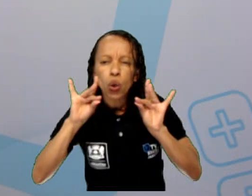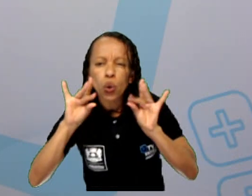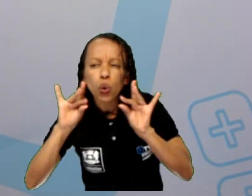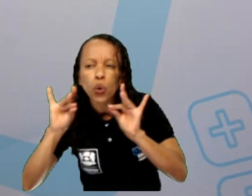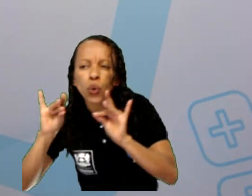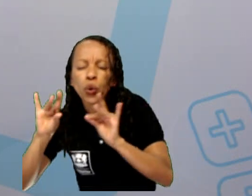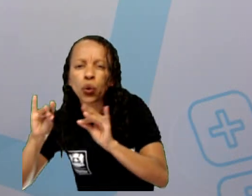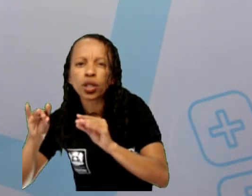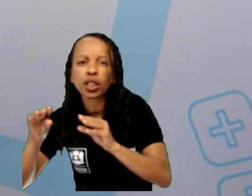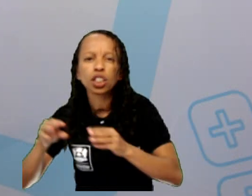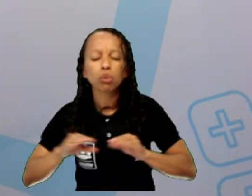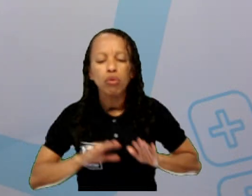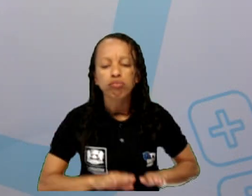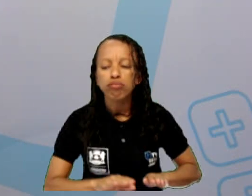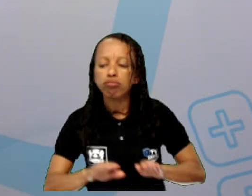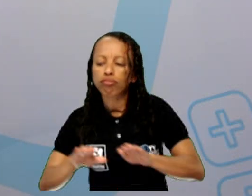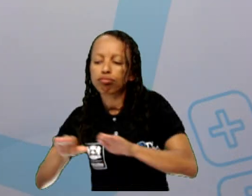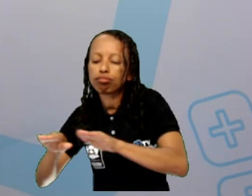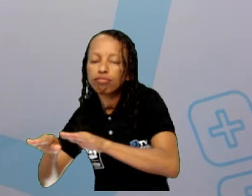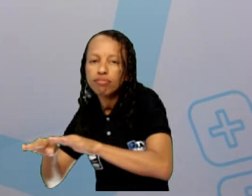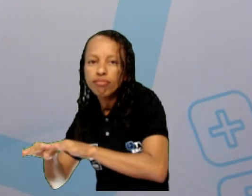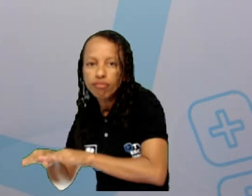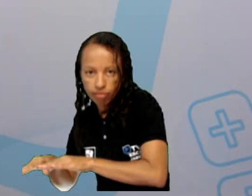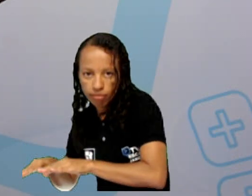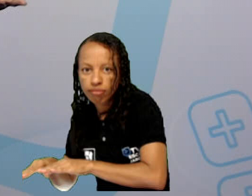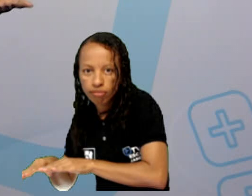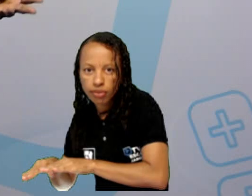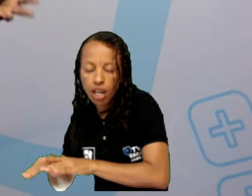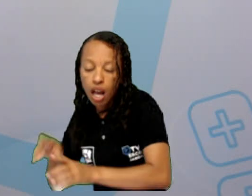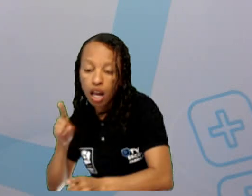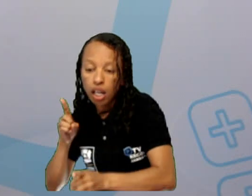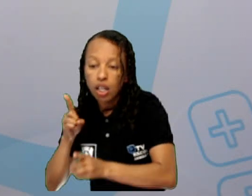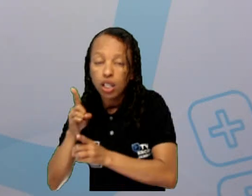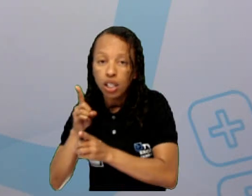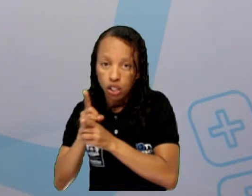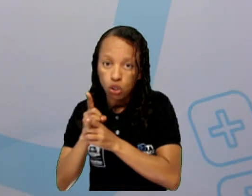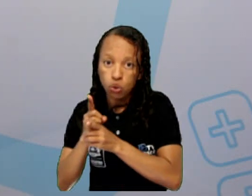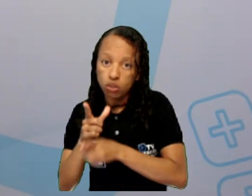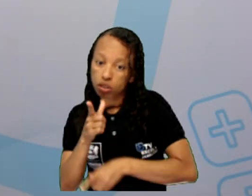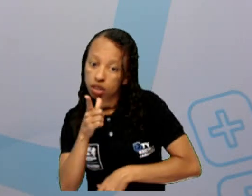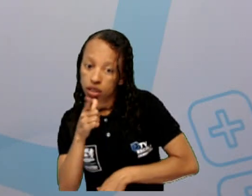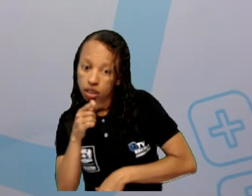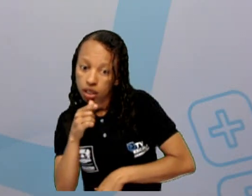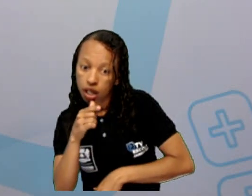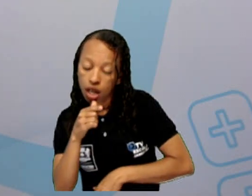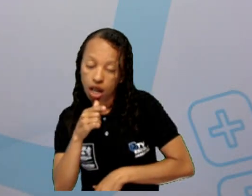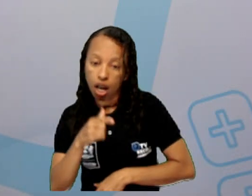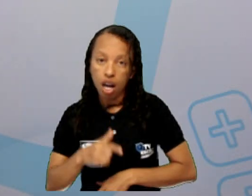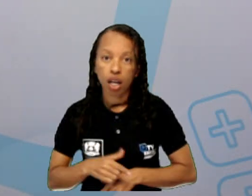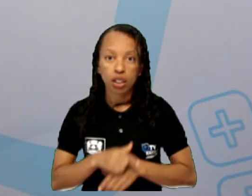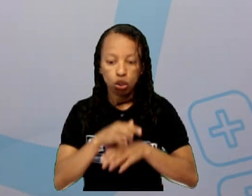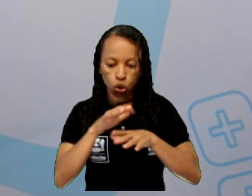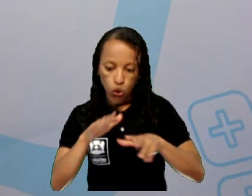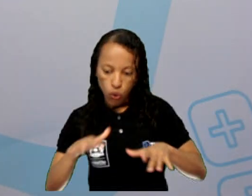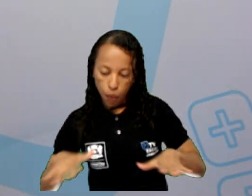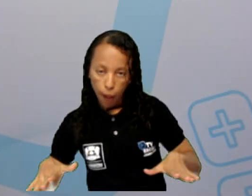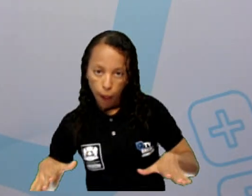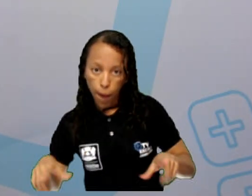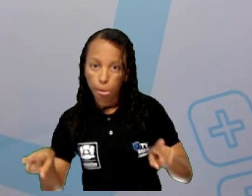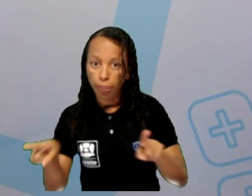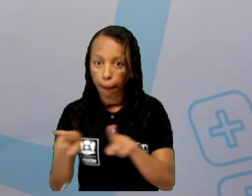deles se deslocarem. E podem ser encontrados tanto em ambientes aquáticos, como também em